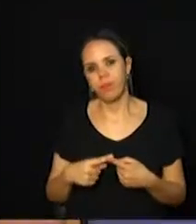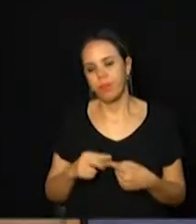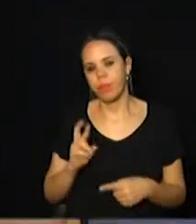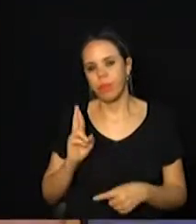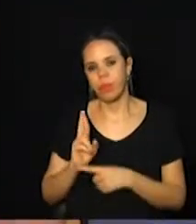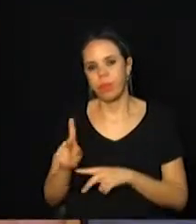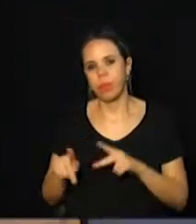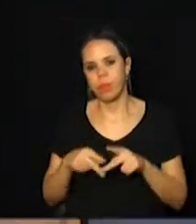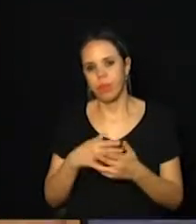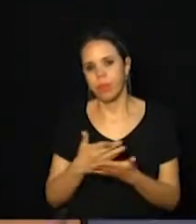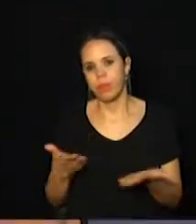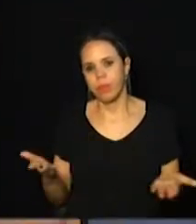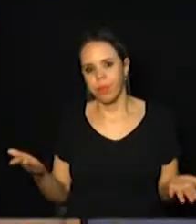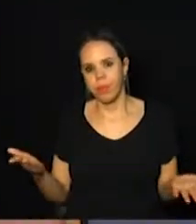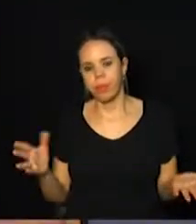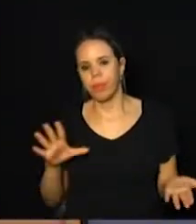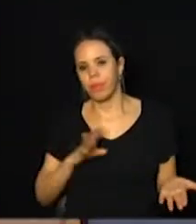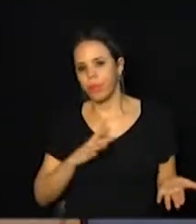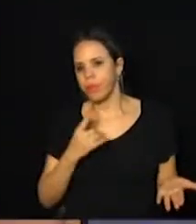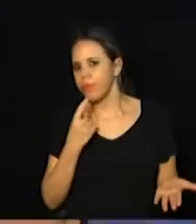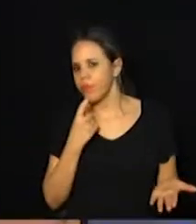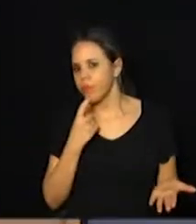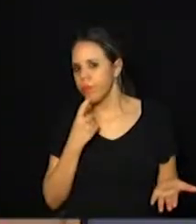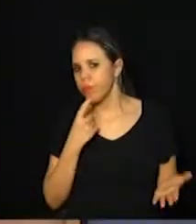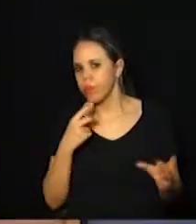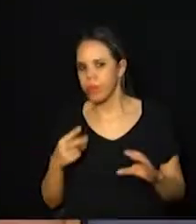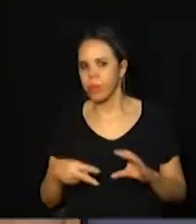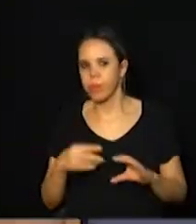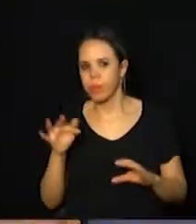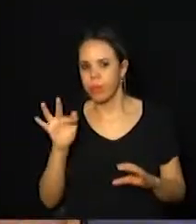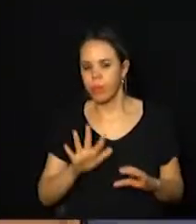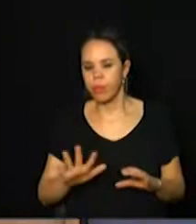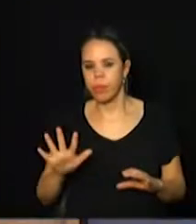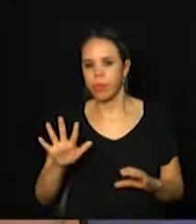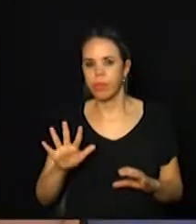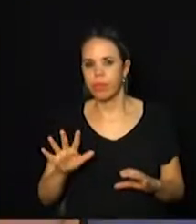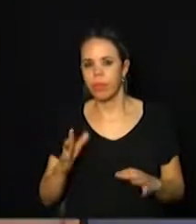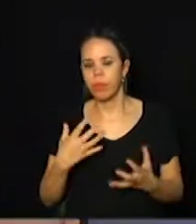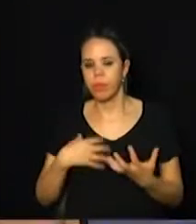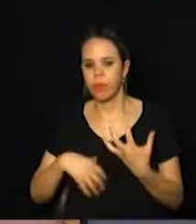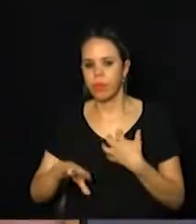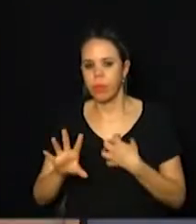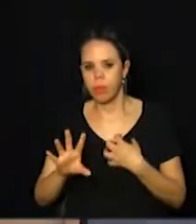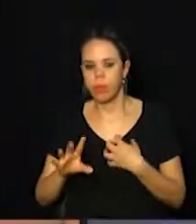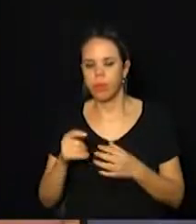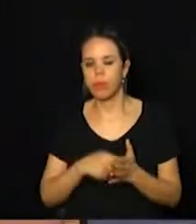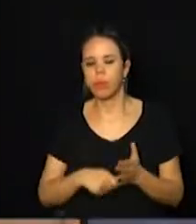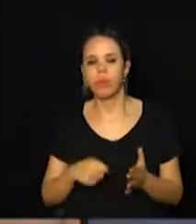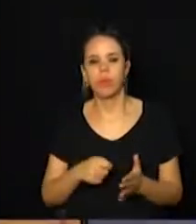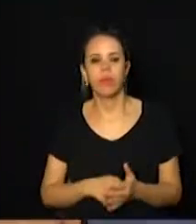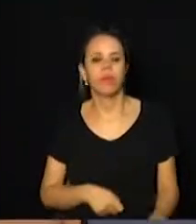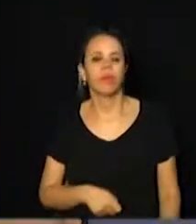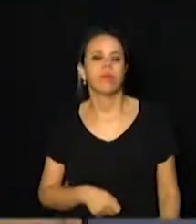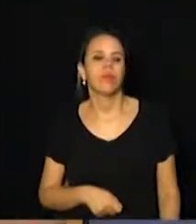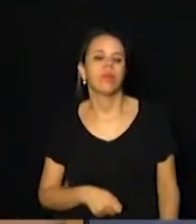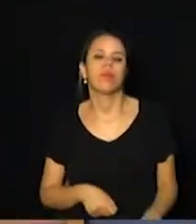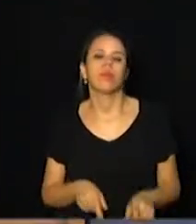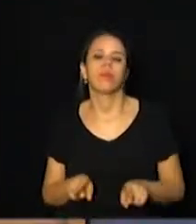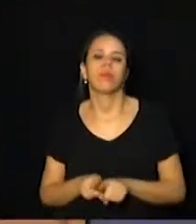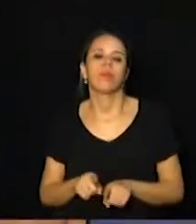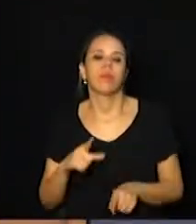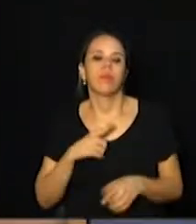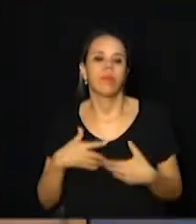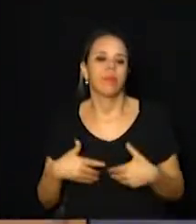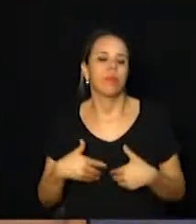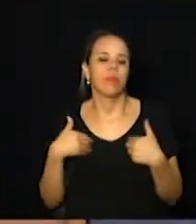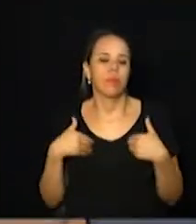representantes na cidade de Campinas na Câmara Federal São solidário com a nossa luta E também temos